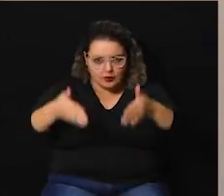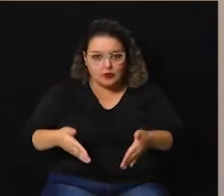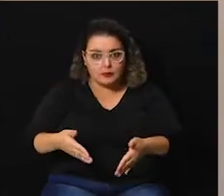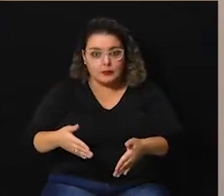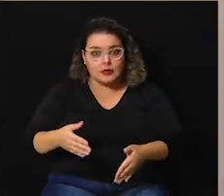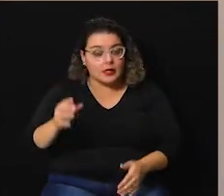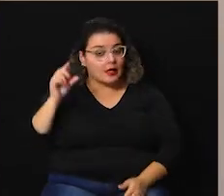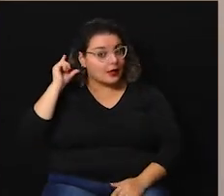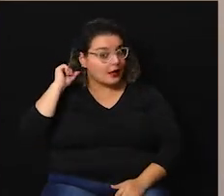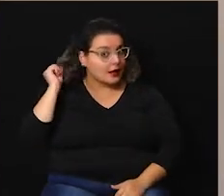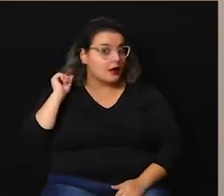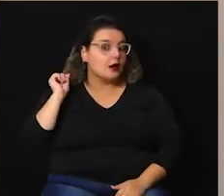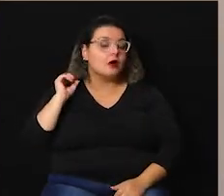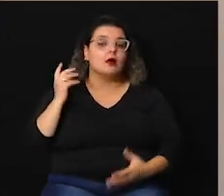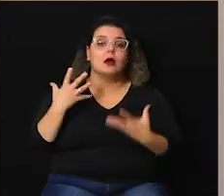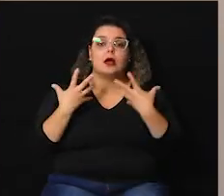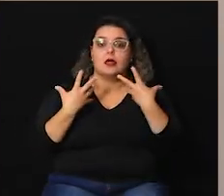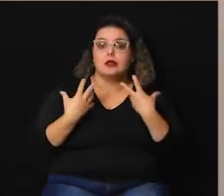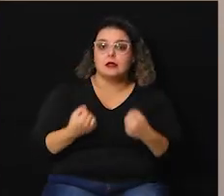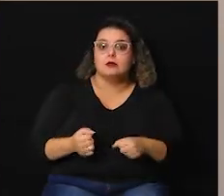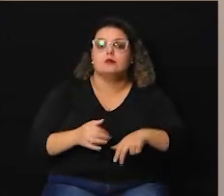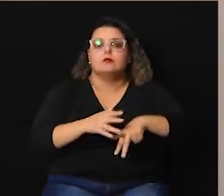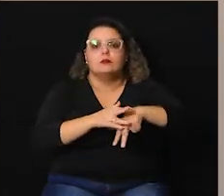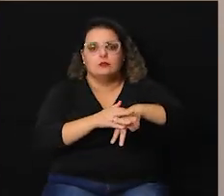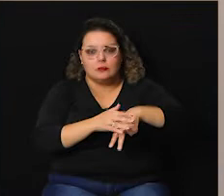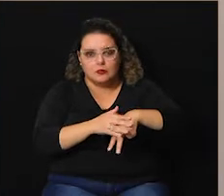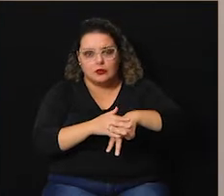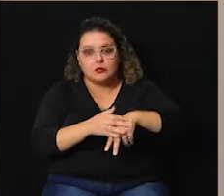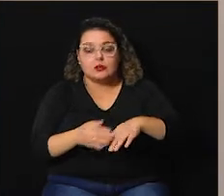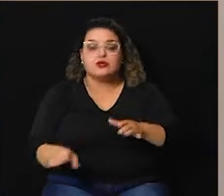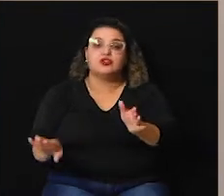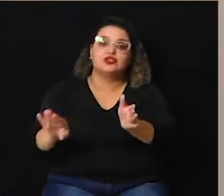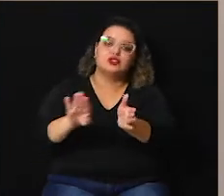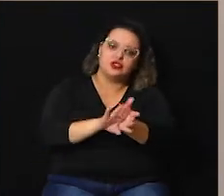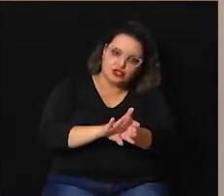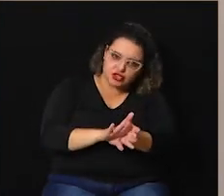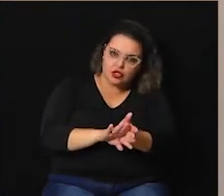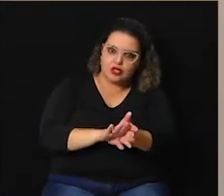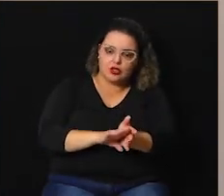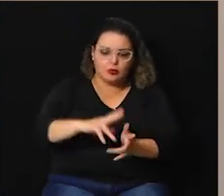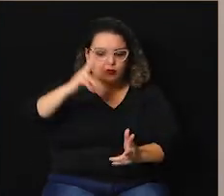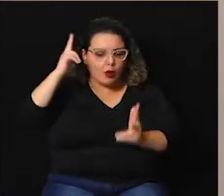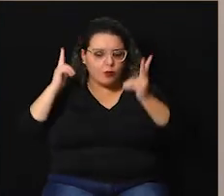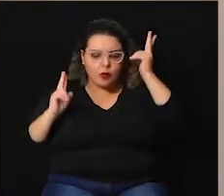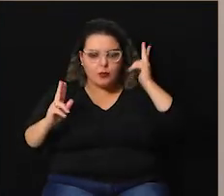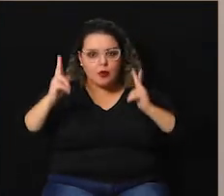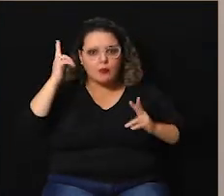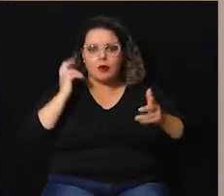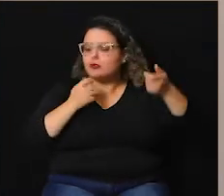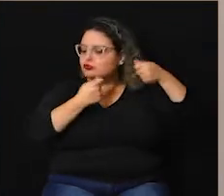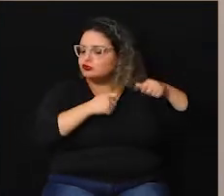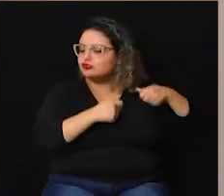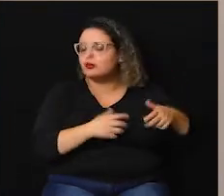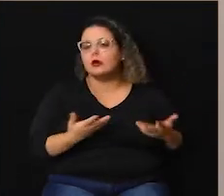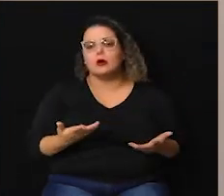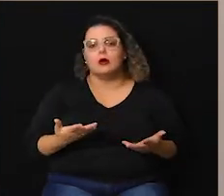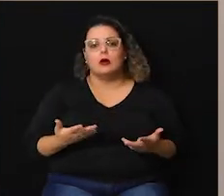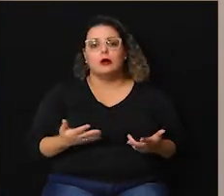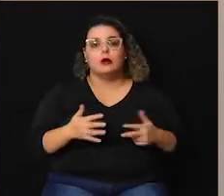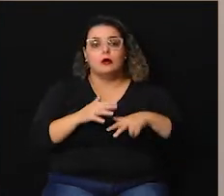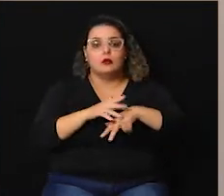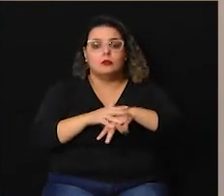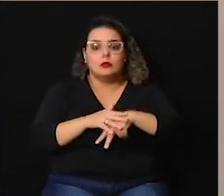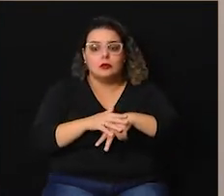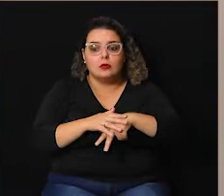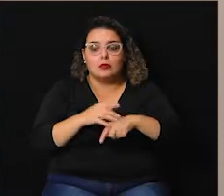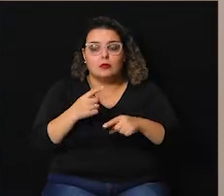a gente recebe pacientes que vêm do cabeleireiro. Então, o paciente foi no cabeleireiro